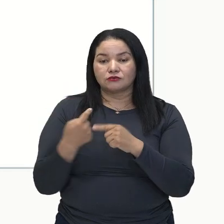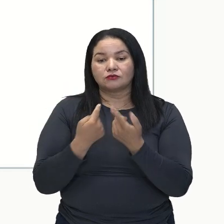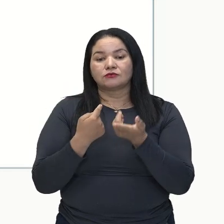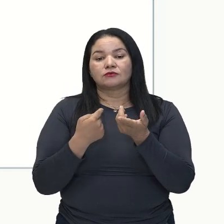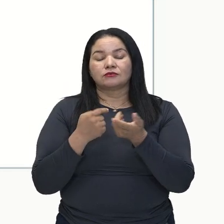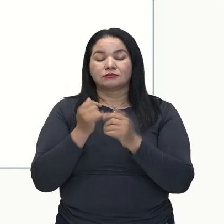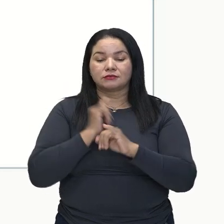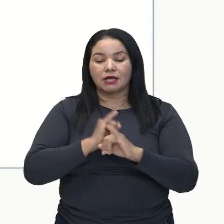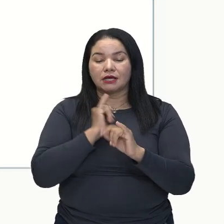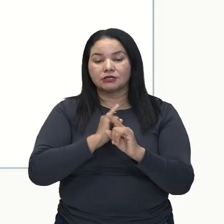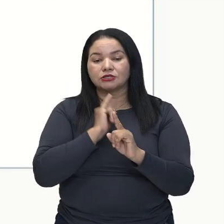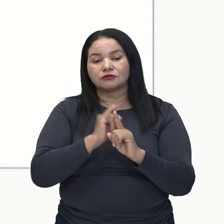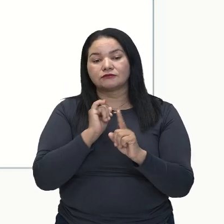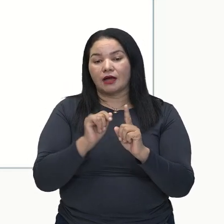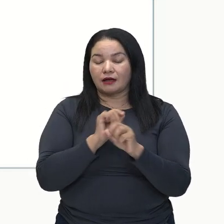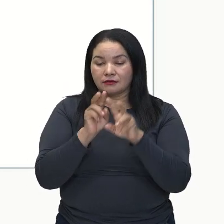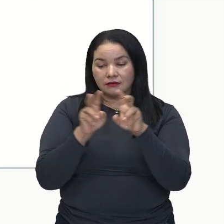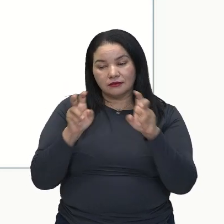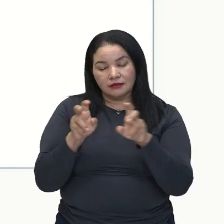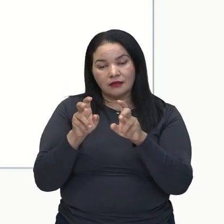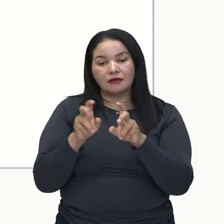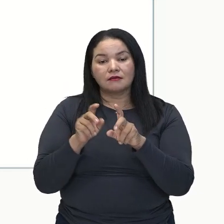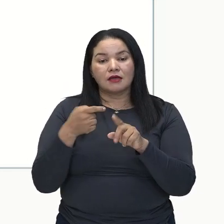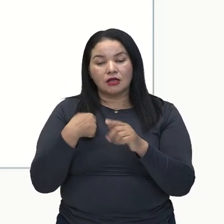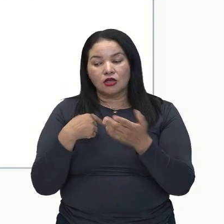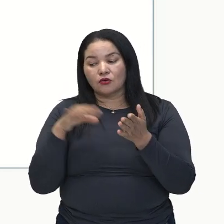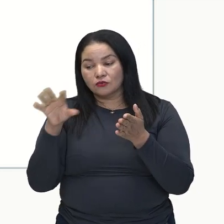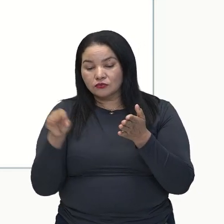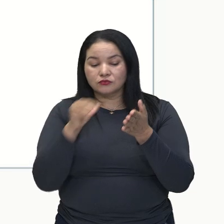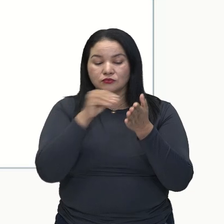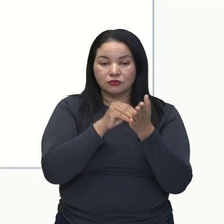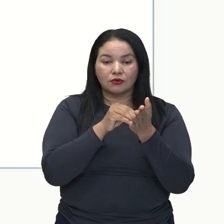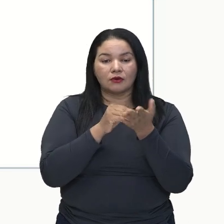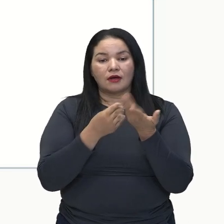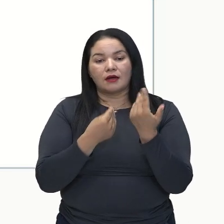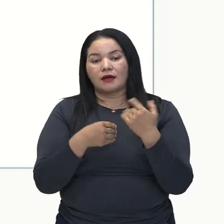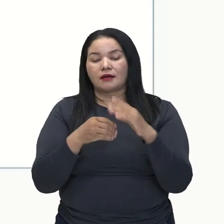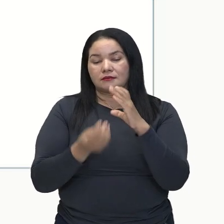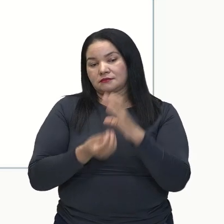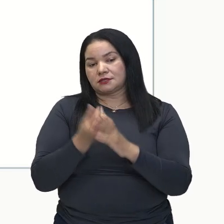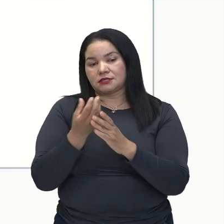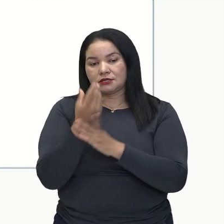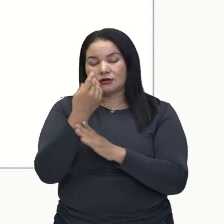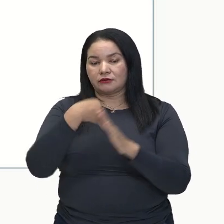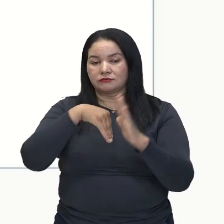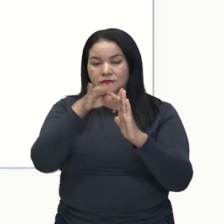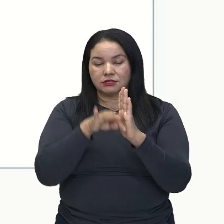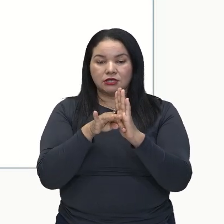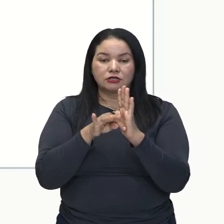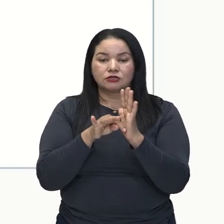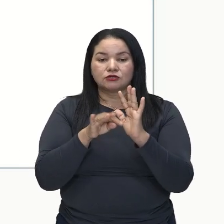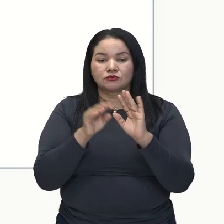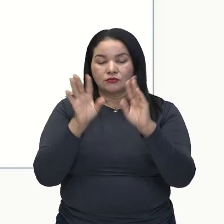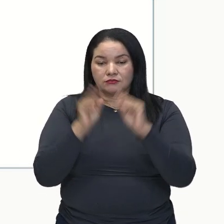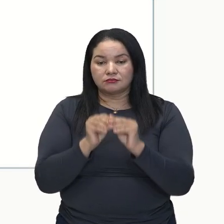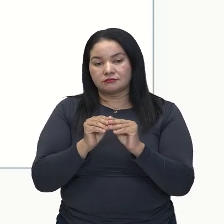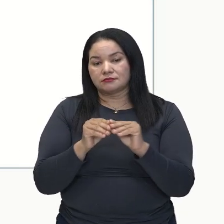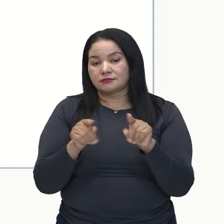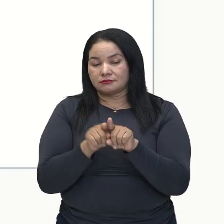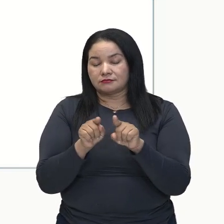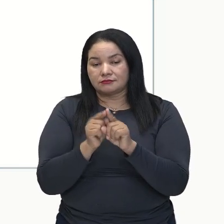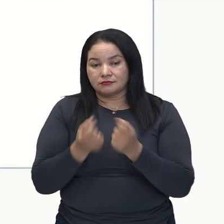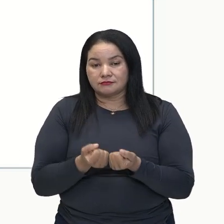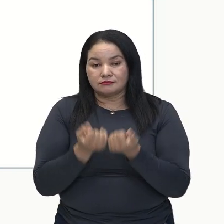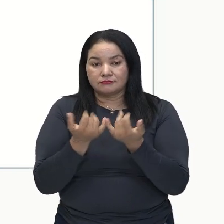uma temática que eu retirei desse texto, né? Então, a minha resenha vai dizer: desde a publicação de seu